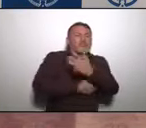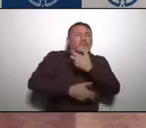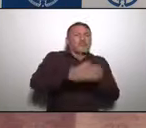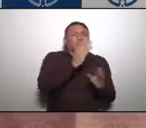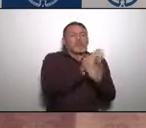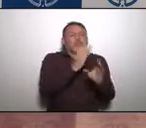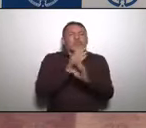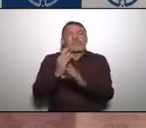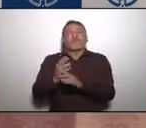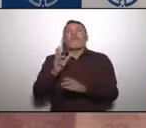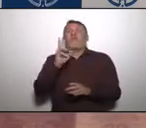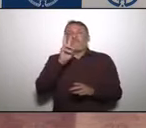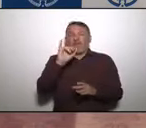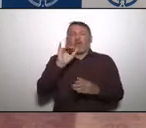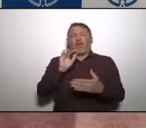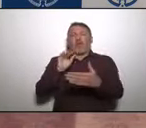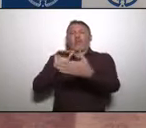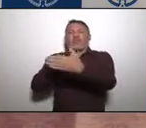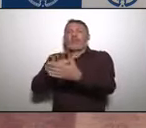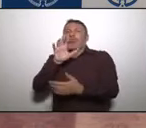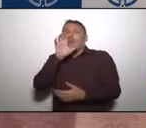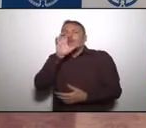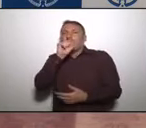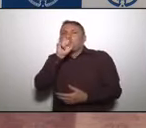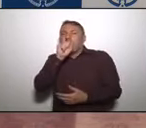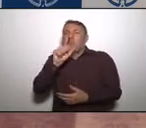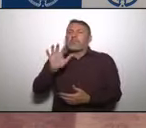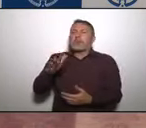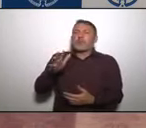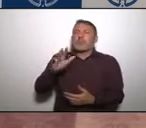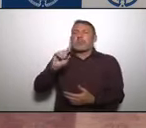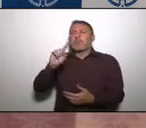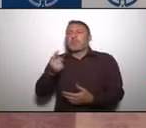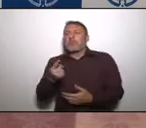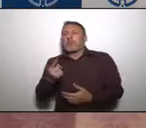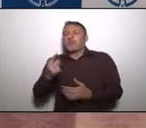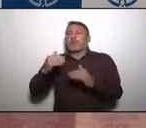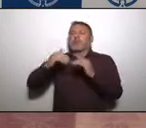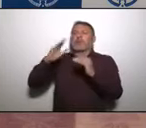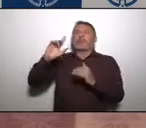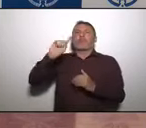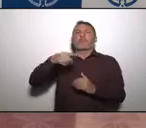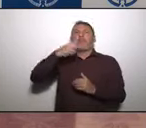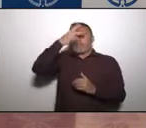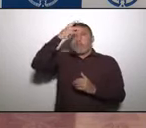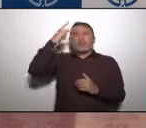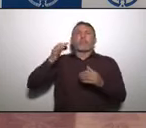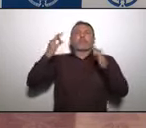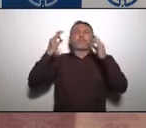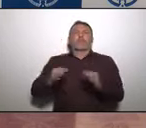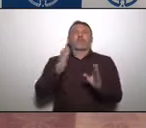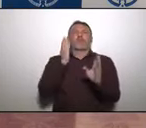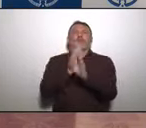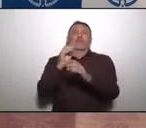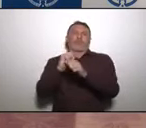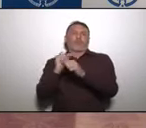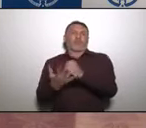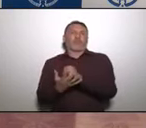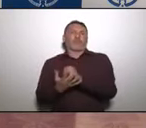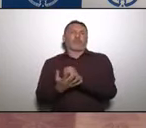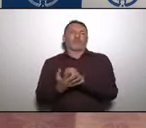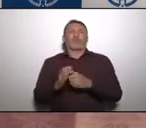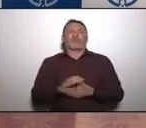ou um pouquinho mais de 1.000 no sábado desta semana, né, no dia 19. Mas o